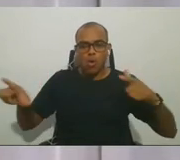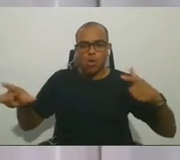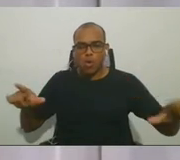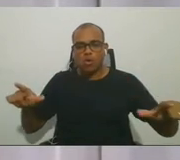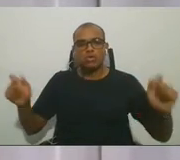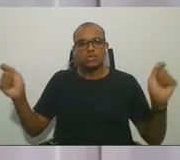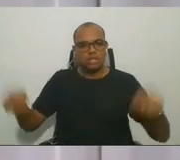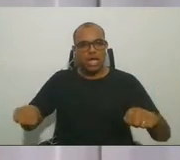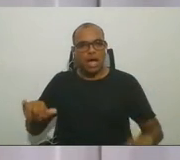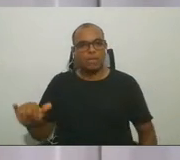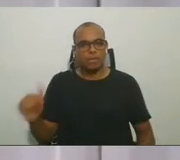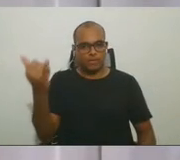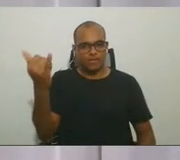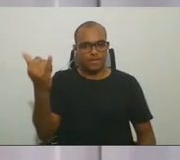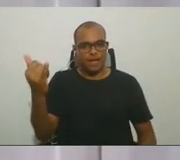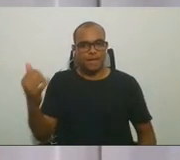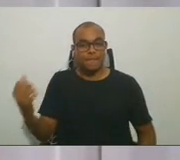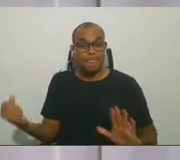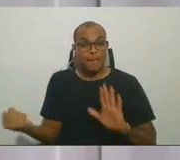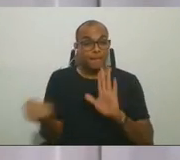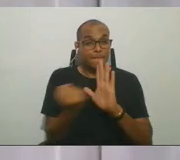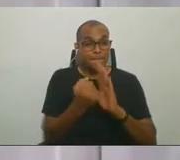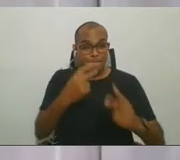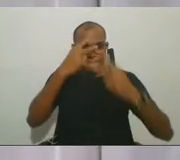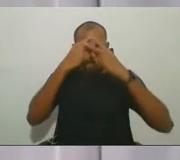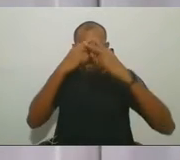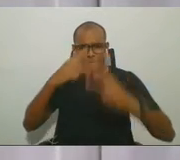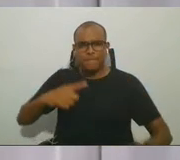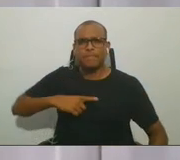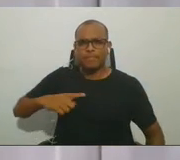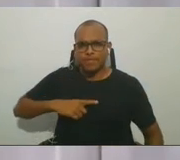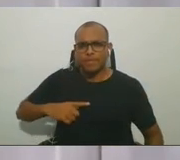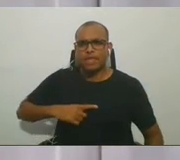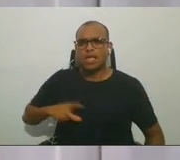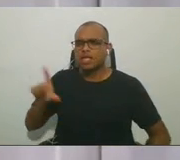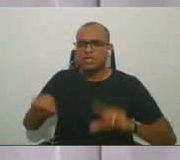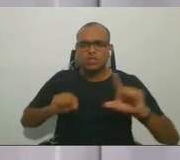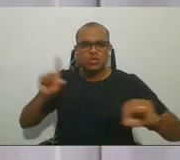desfrutem. Essa marca pode se encontrar nas opções políticas